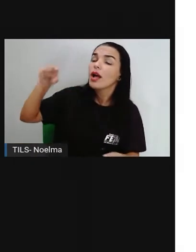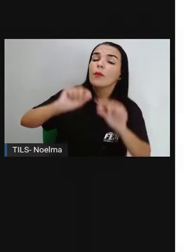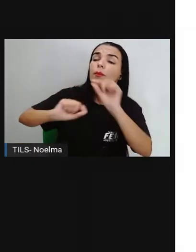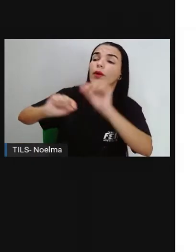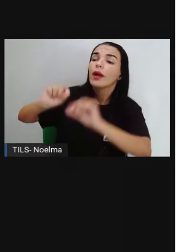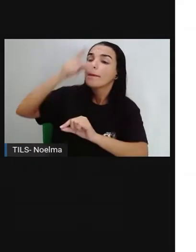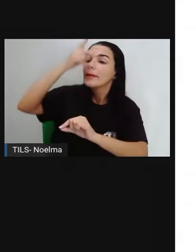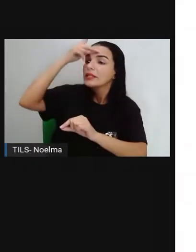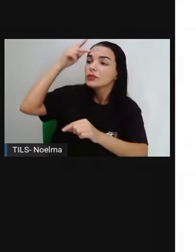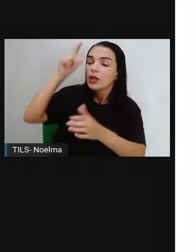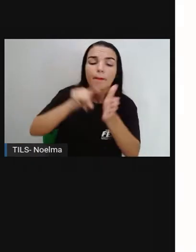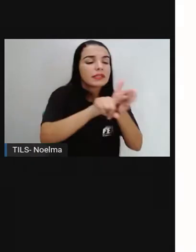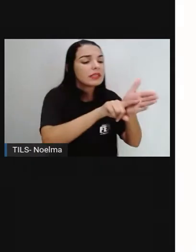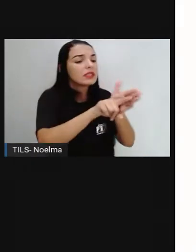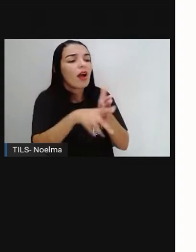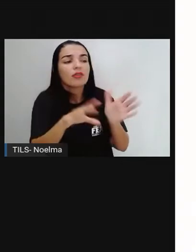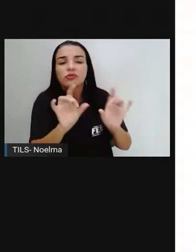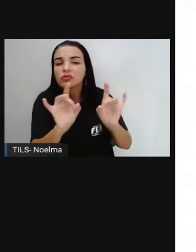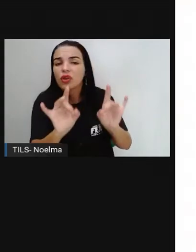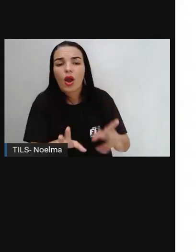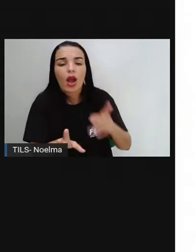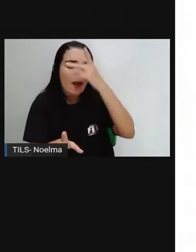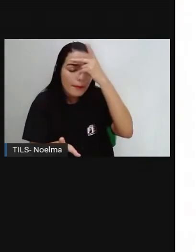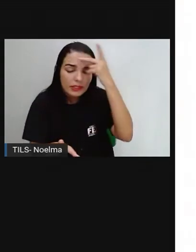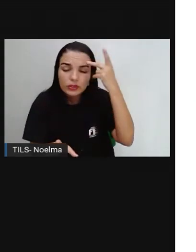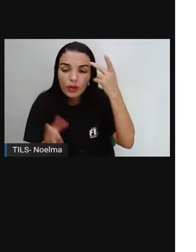alguém que vem de fora, de alguém que vai estudar.